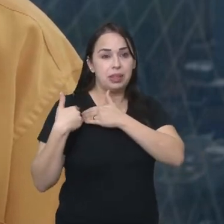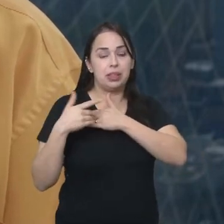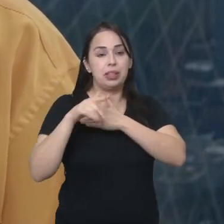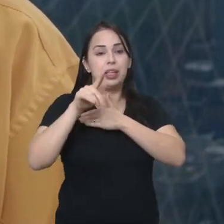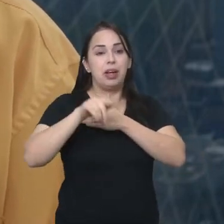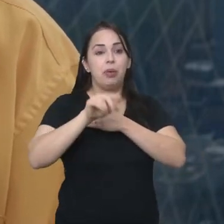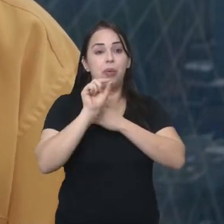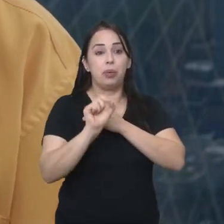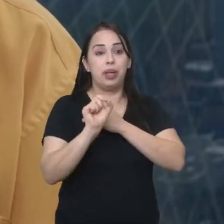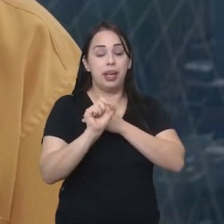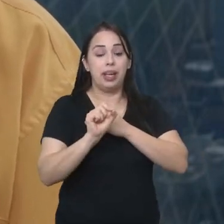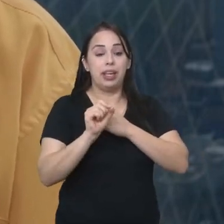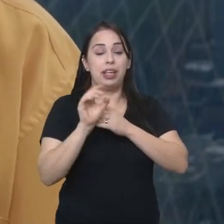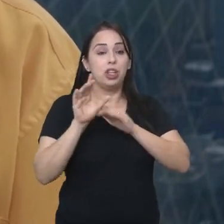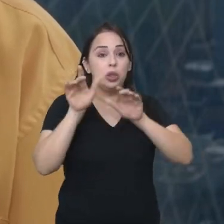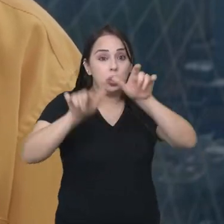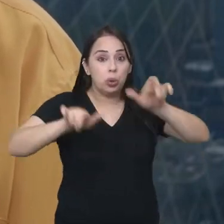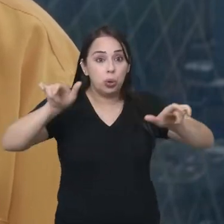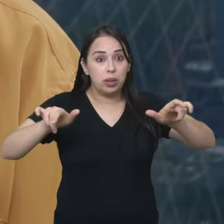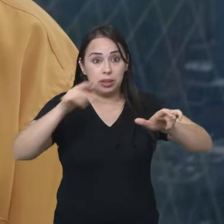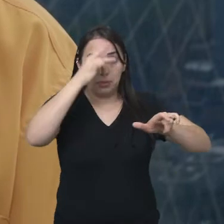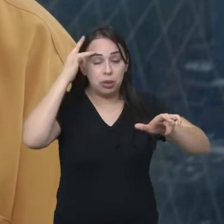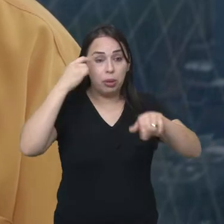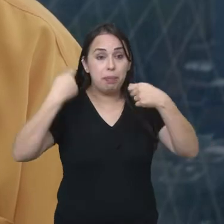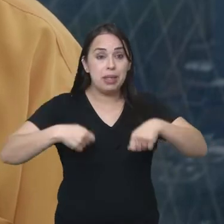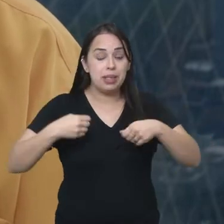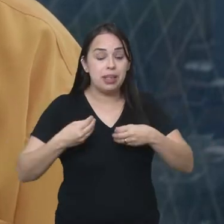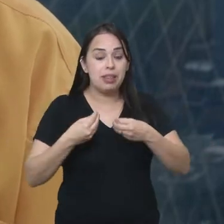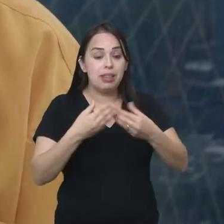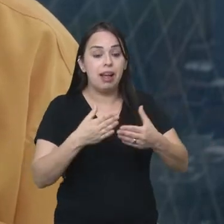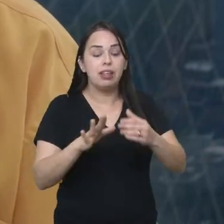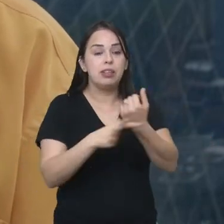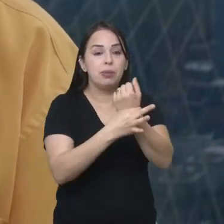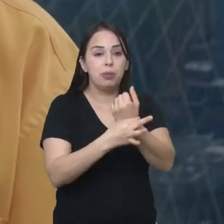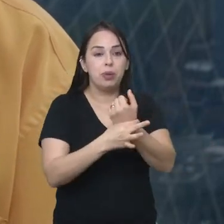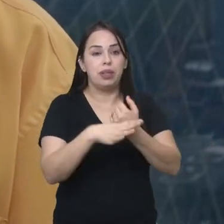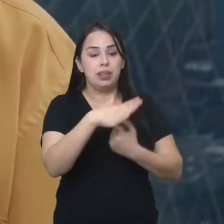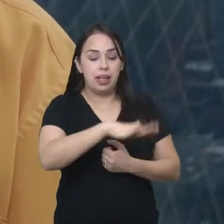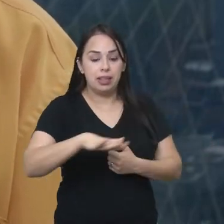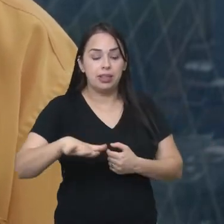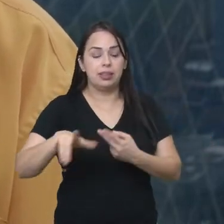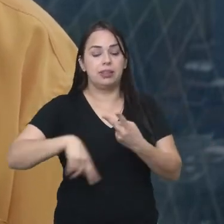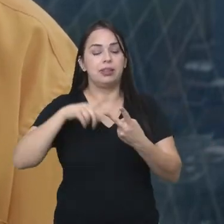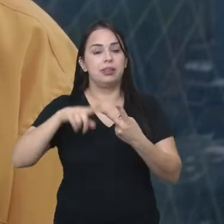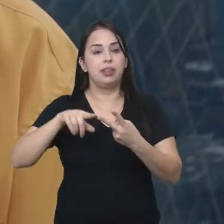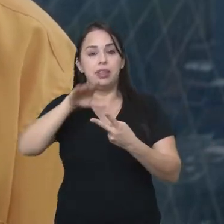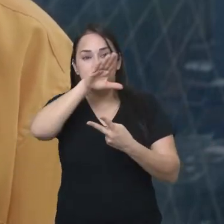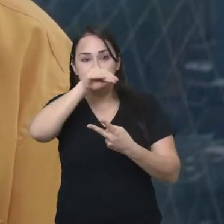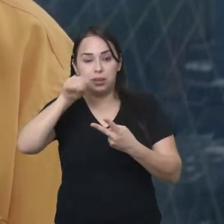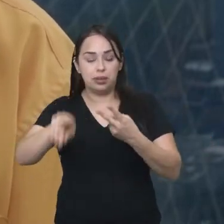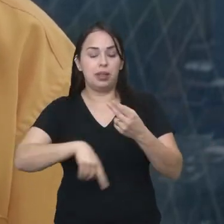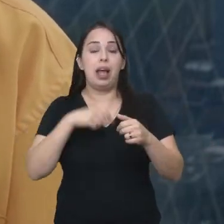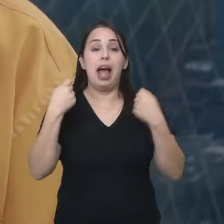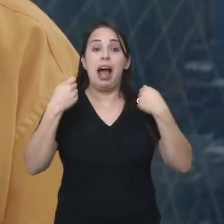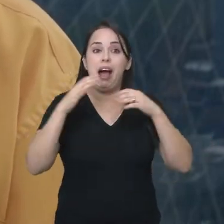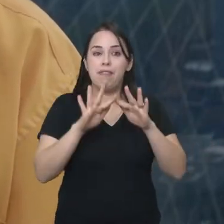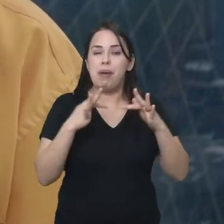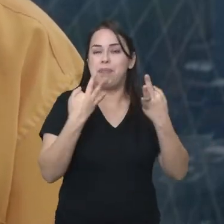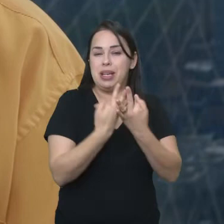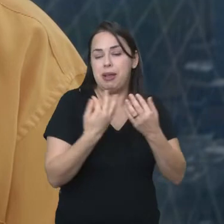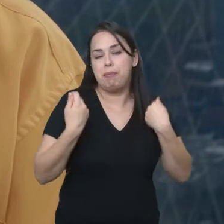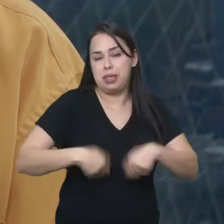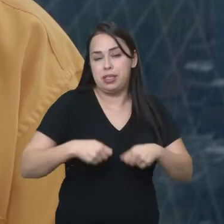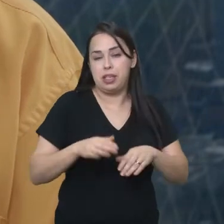de todos para garantir o direito da proteção, né? Então, a sociedade tem essa contribuição, a família tem essa contribuição, o Estado tem